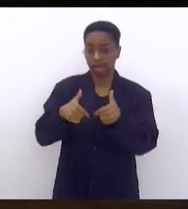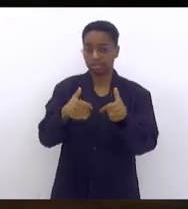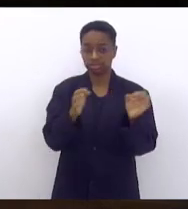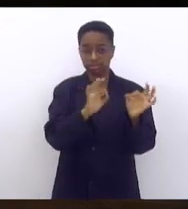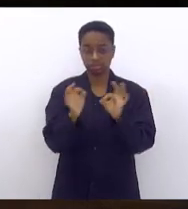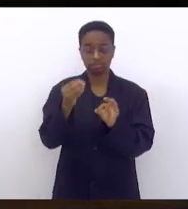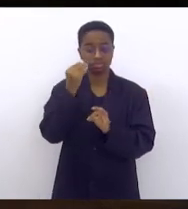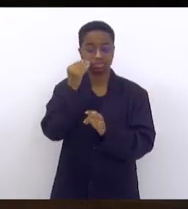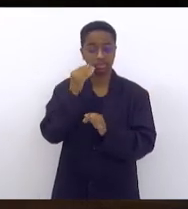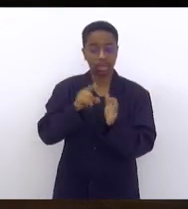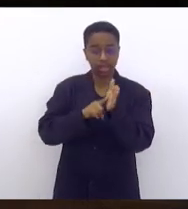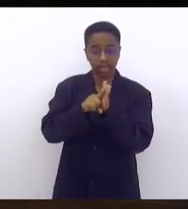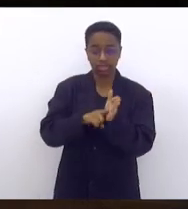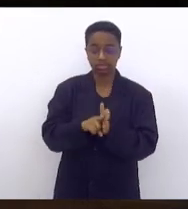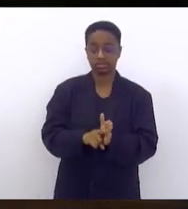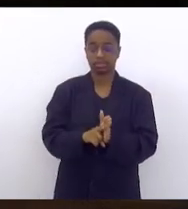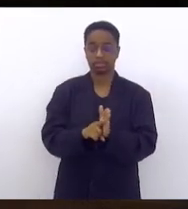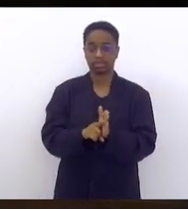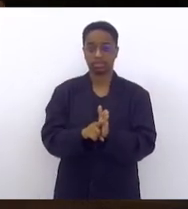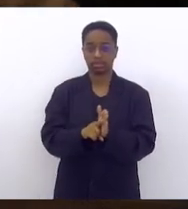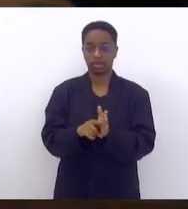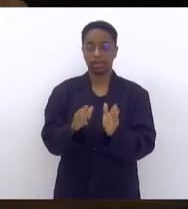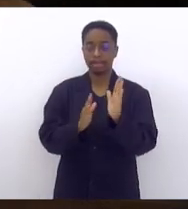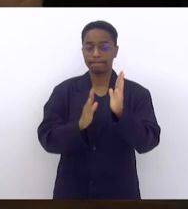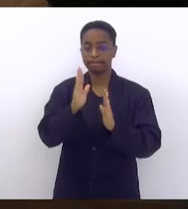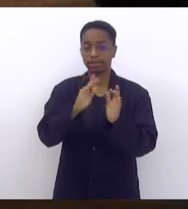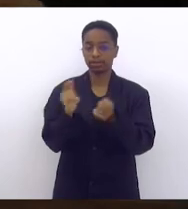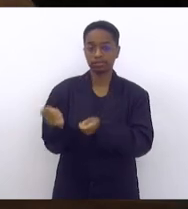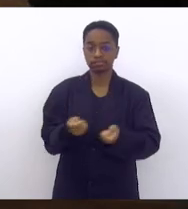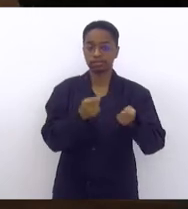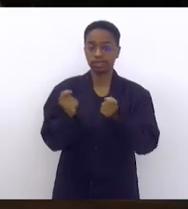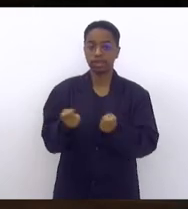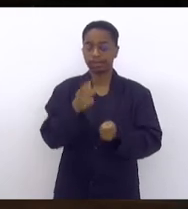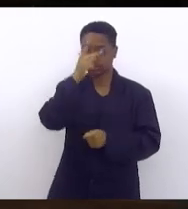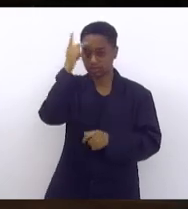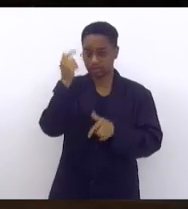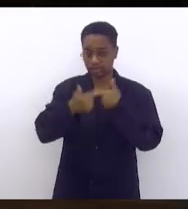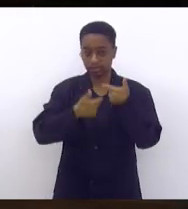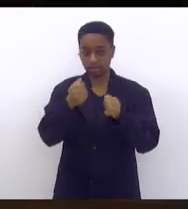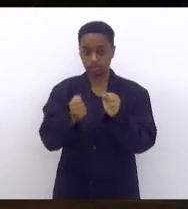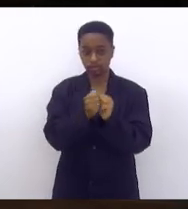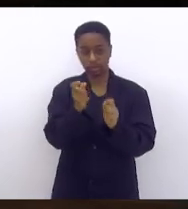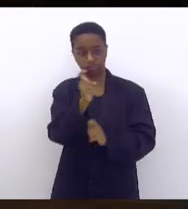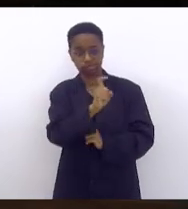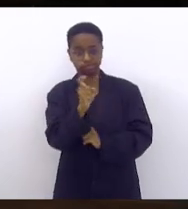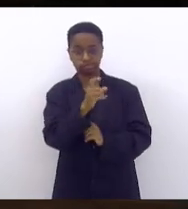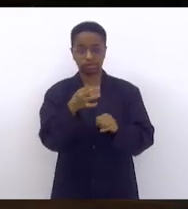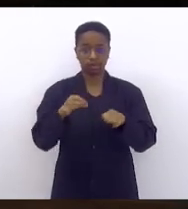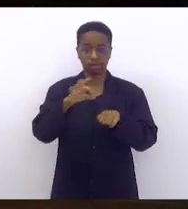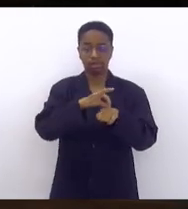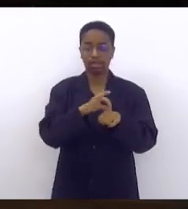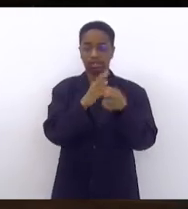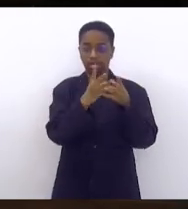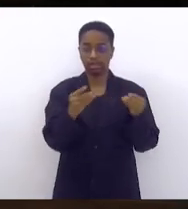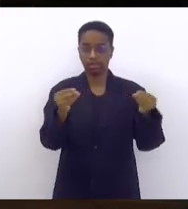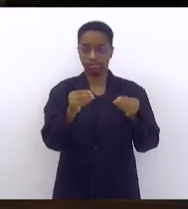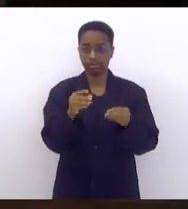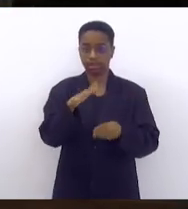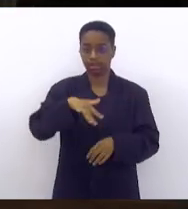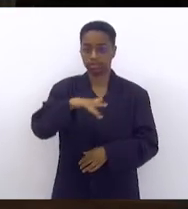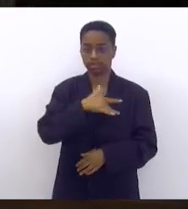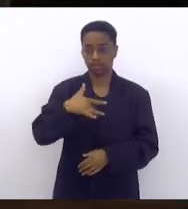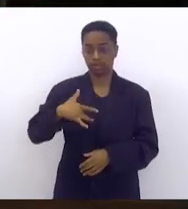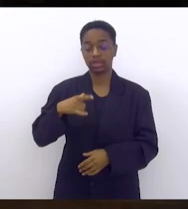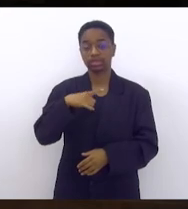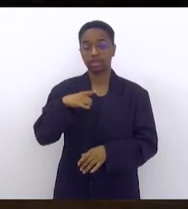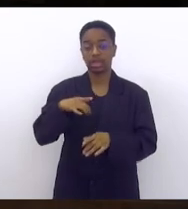fazer o exame periódico de alguém que trabalha com inseticida na saúde. E aí, se tem contaminação do homem no campo, e é verdade